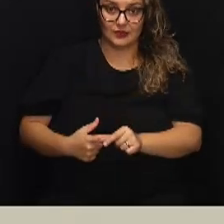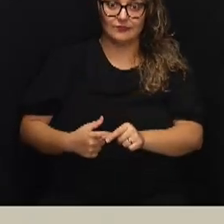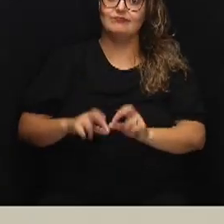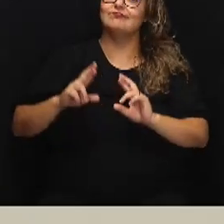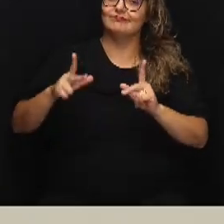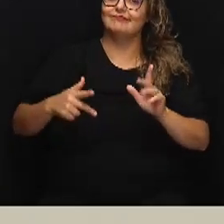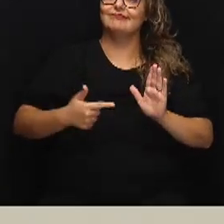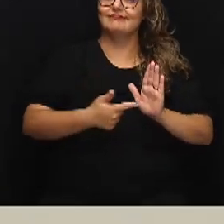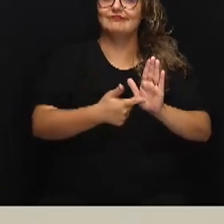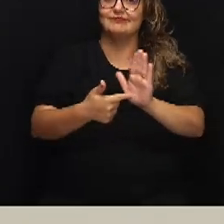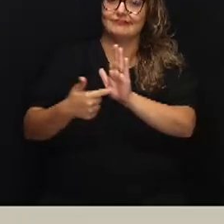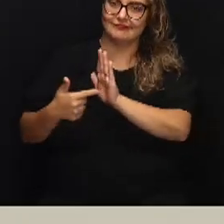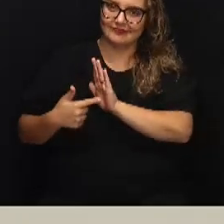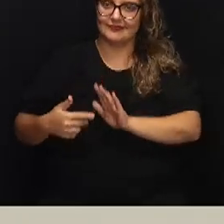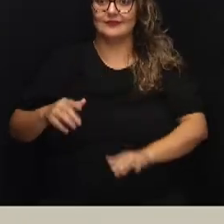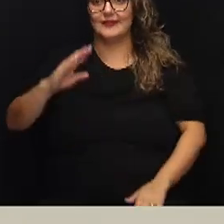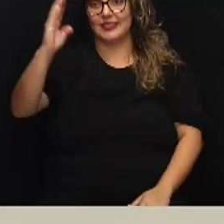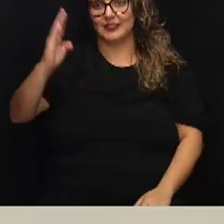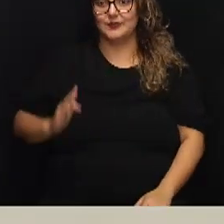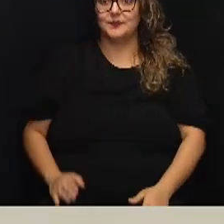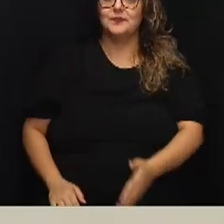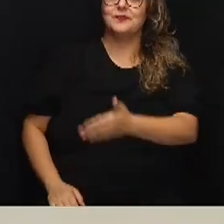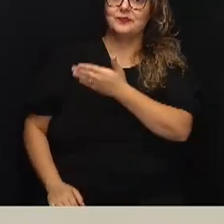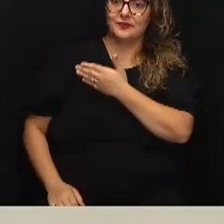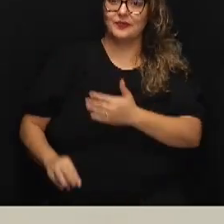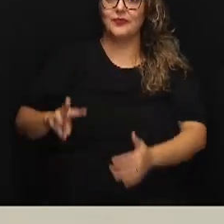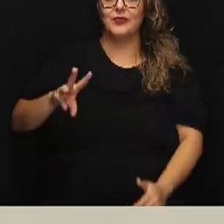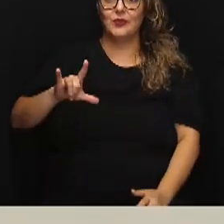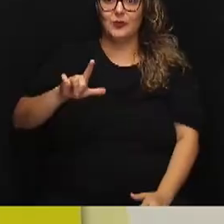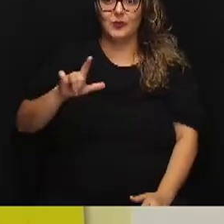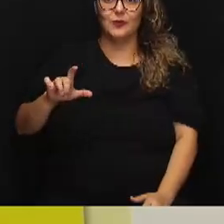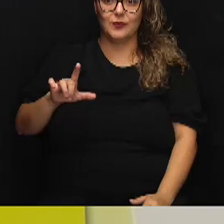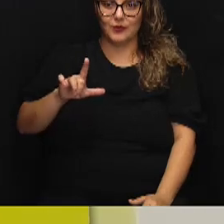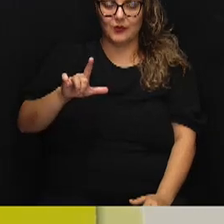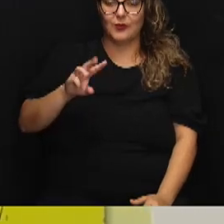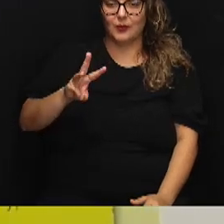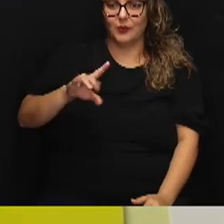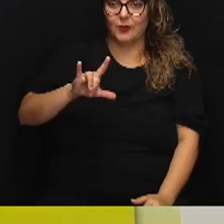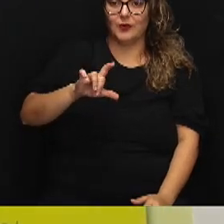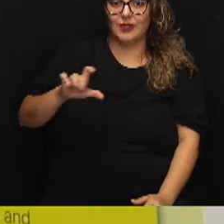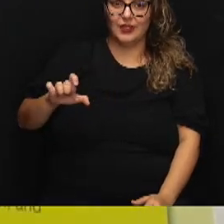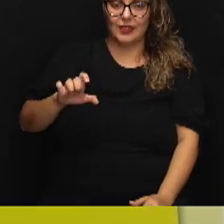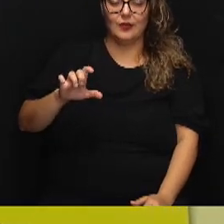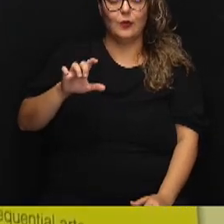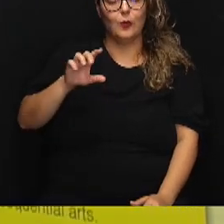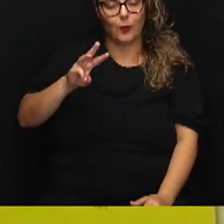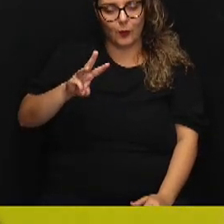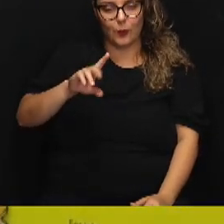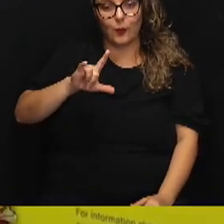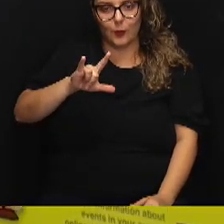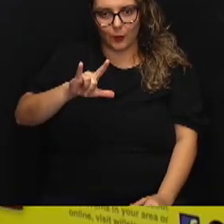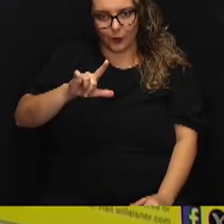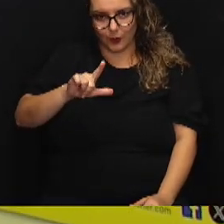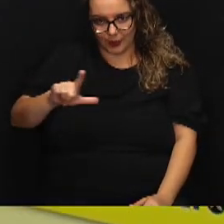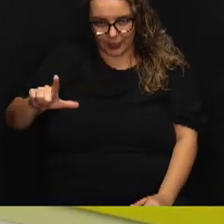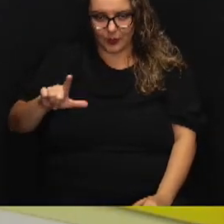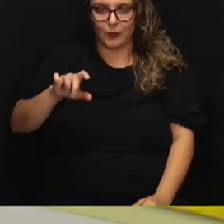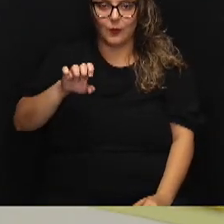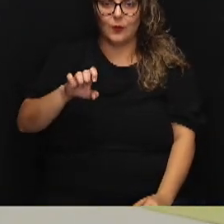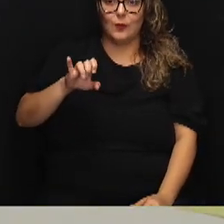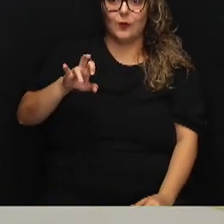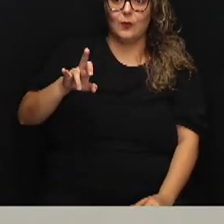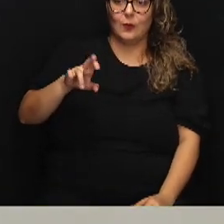cartazes brasileiros. Esse daqui é o primeiro cartaz que nós fizemos, esse daqui, que foi 101, quando o Will Eisner fez 101 anos, né,